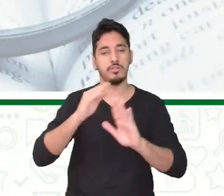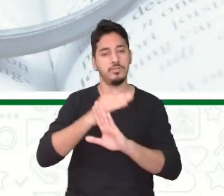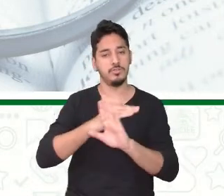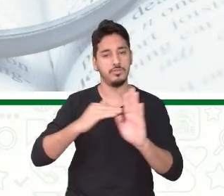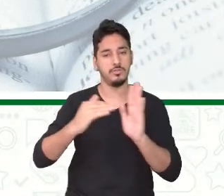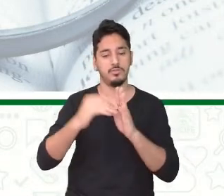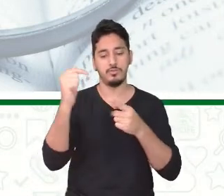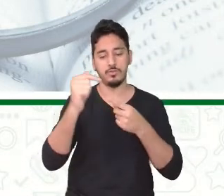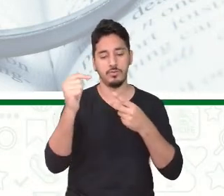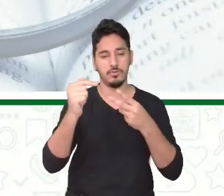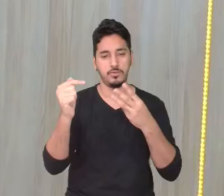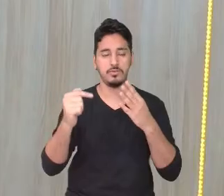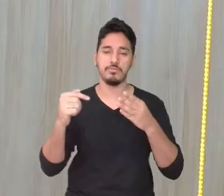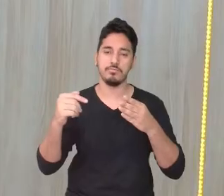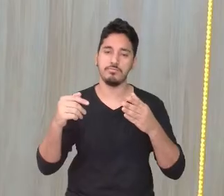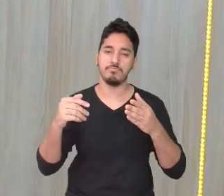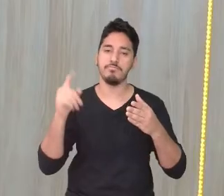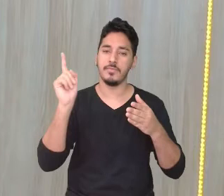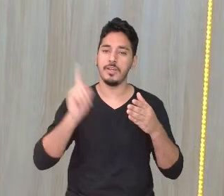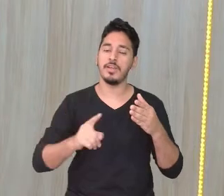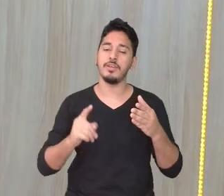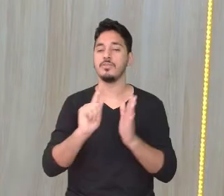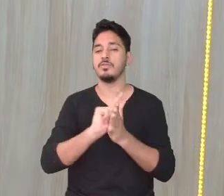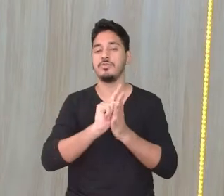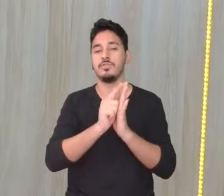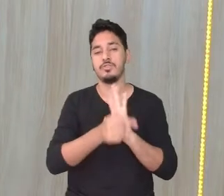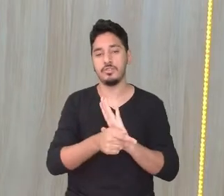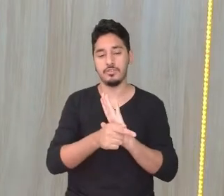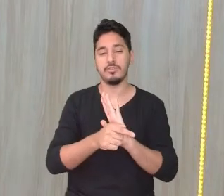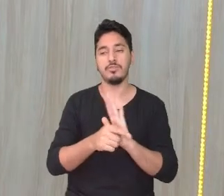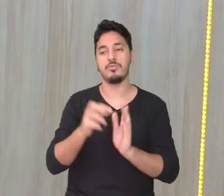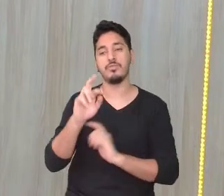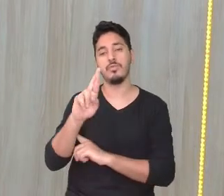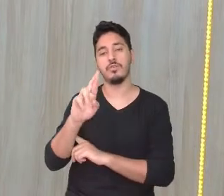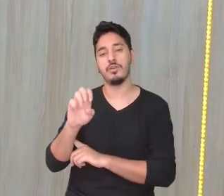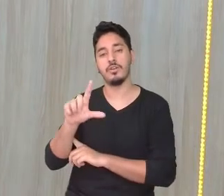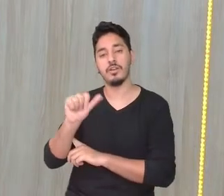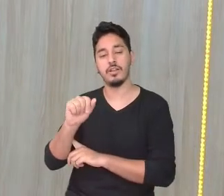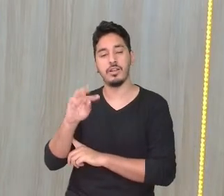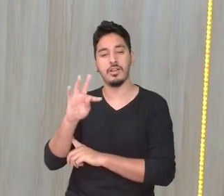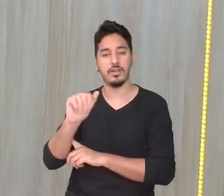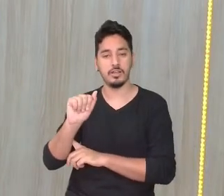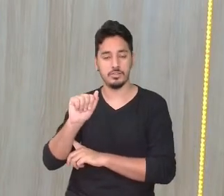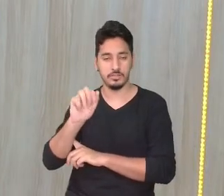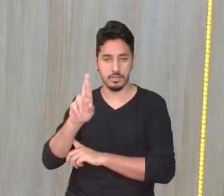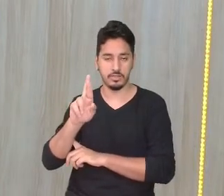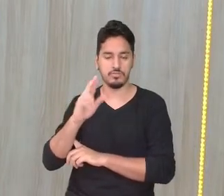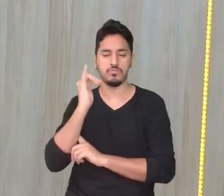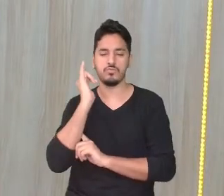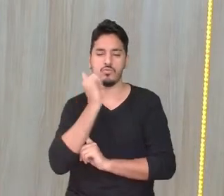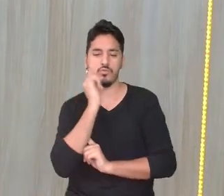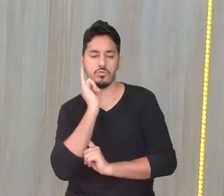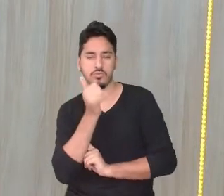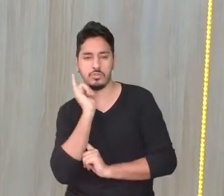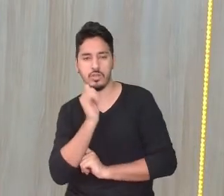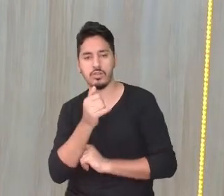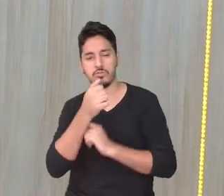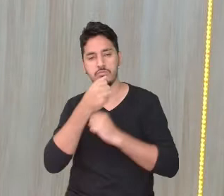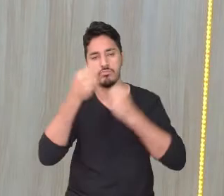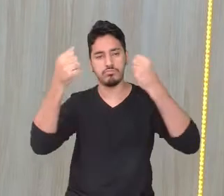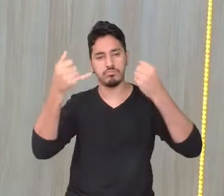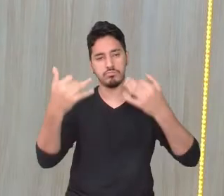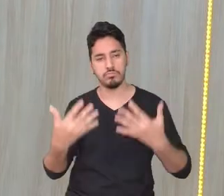eles fazem parte aí dos gêneros da ordem do relatar, do narrar, do contar, do